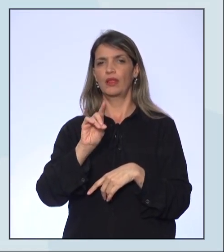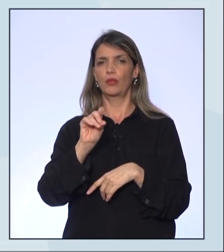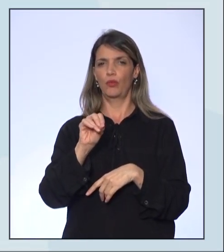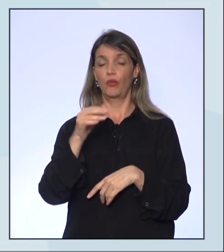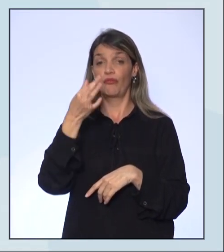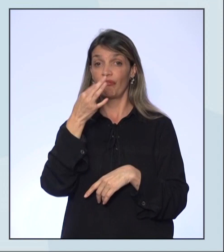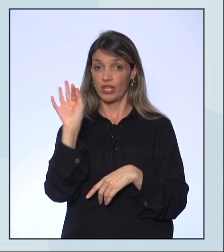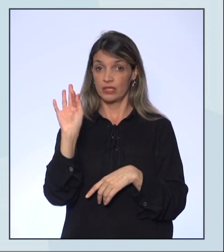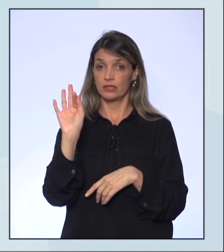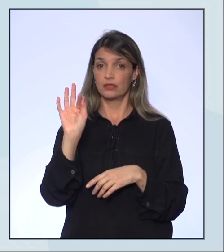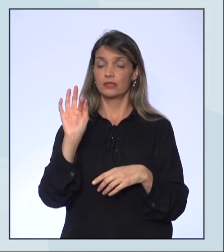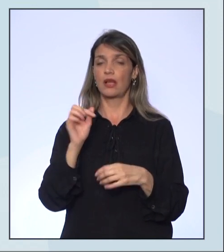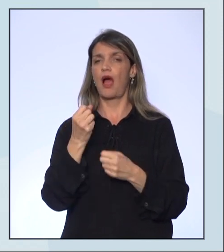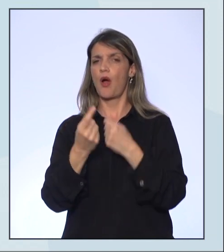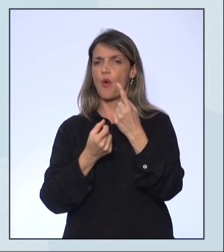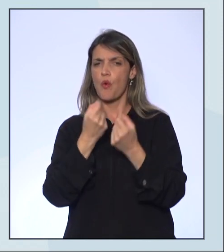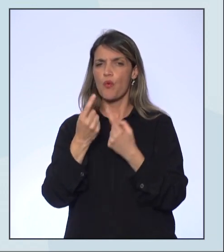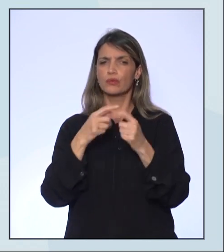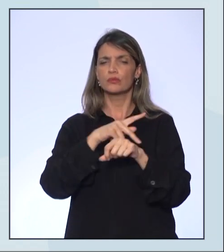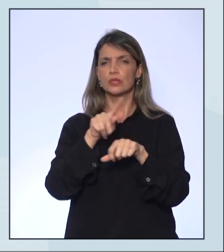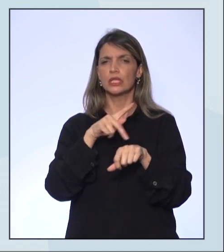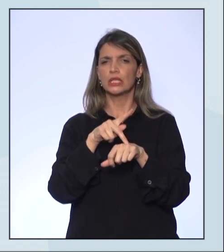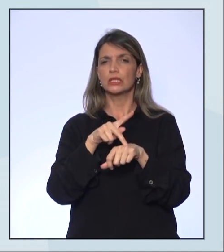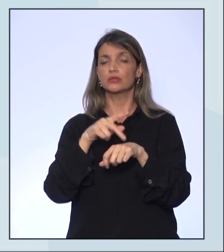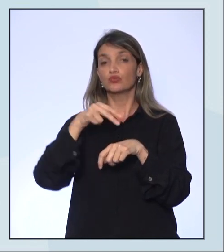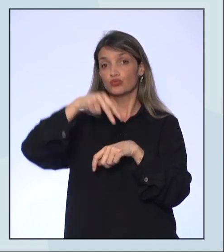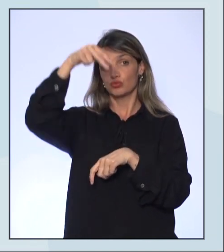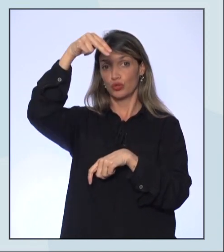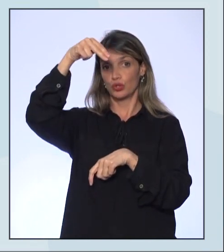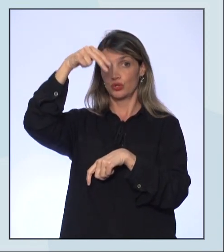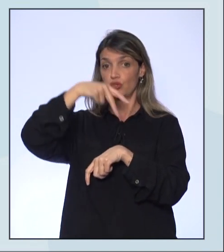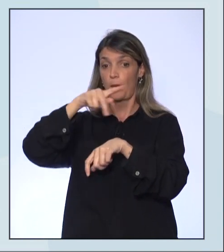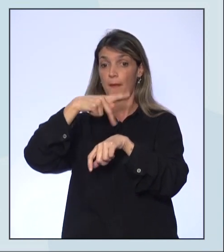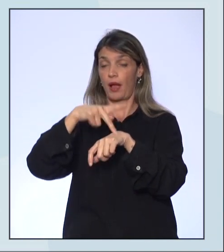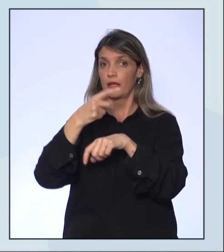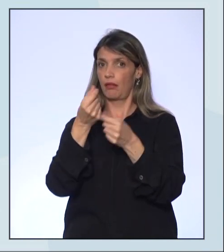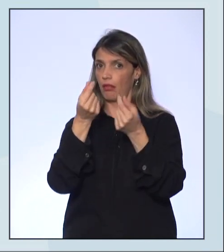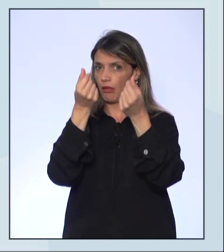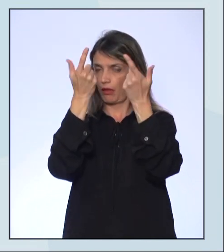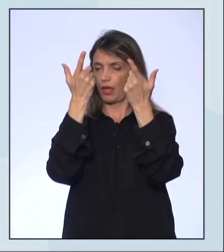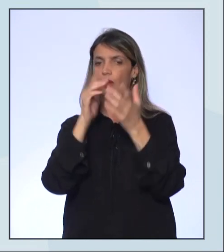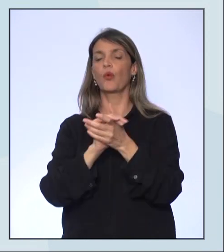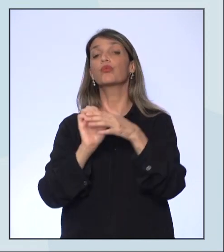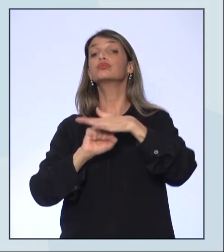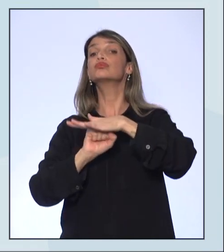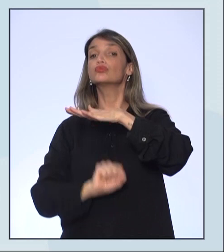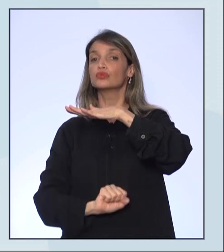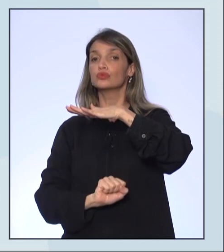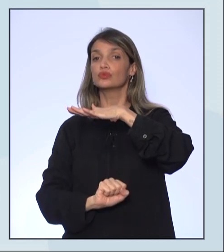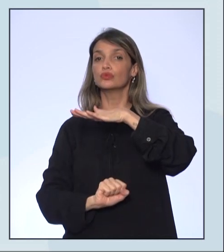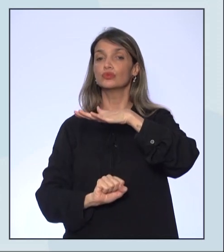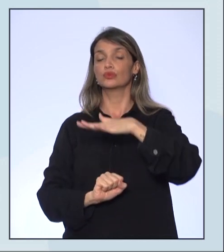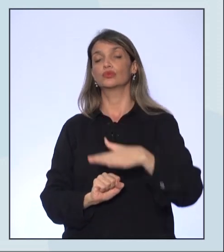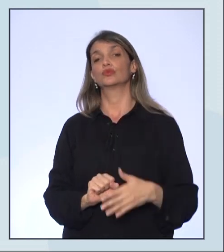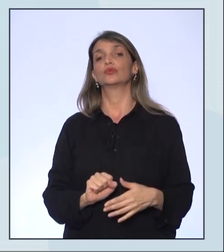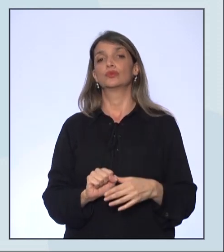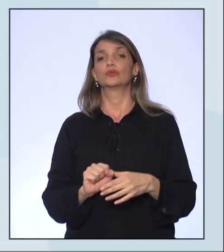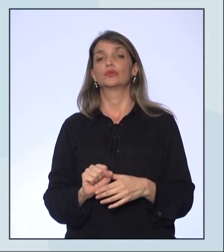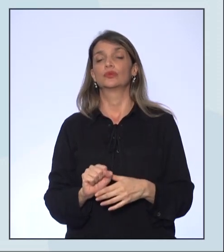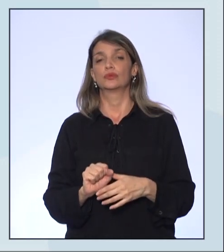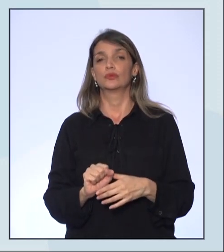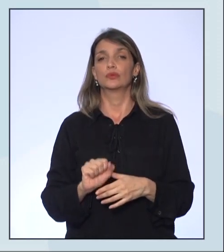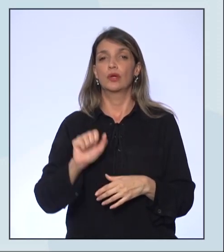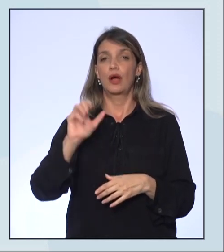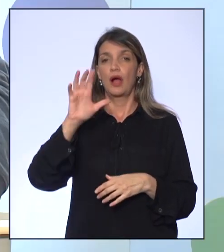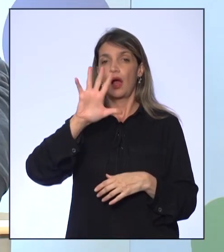países que são referências no hemisfério norte, considerados países ricos da época. E nós temos no sul os países da América Latina,